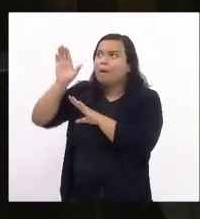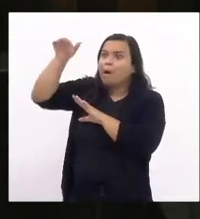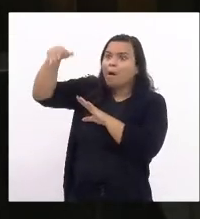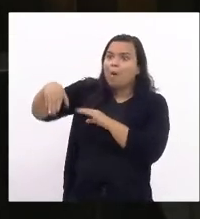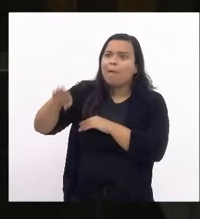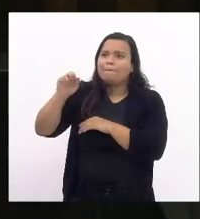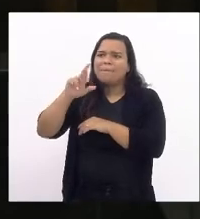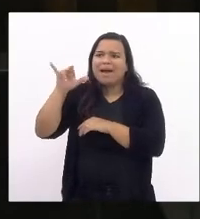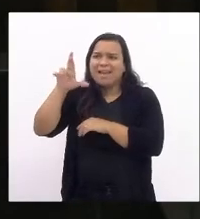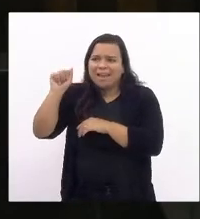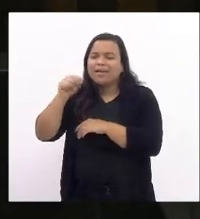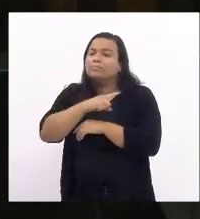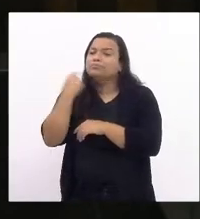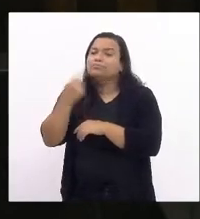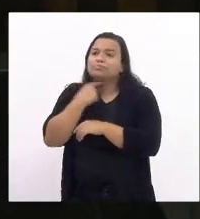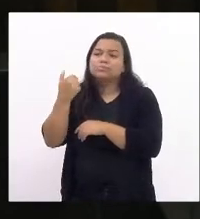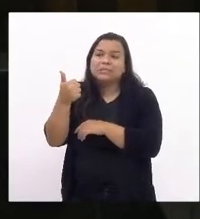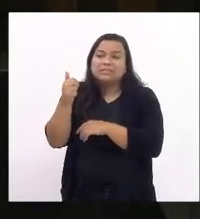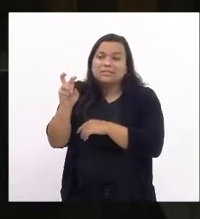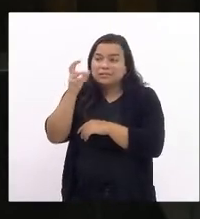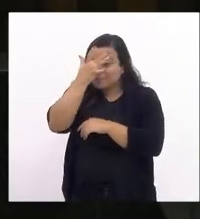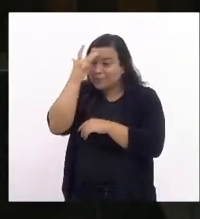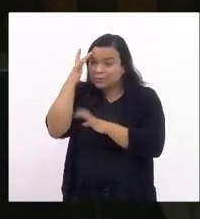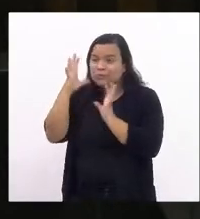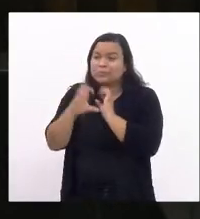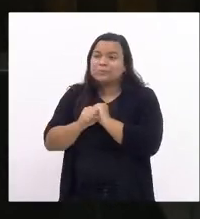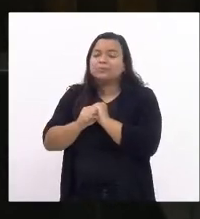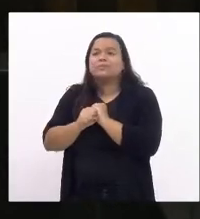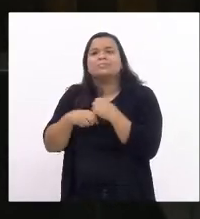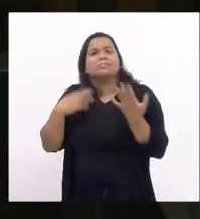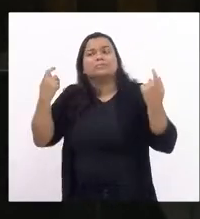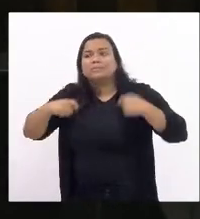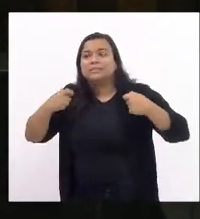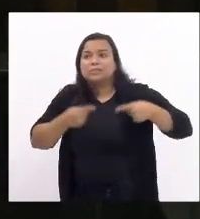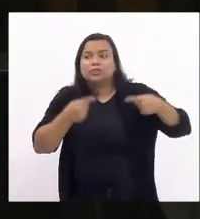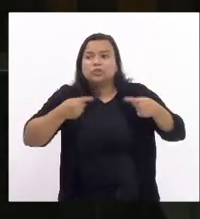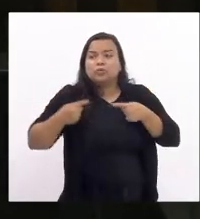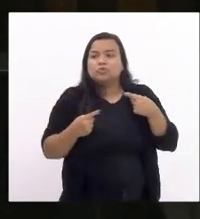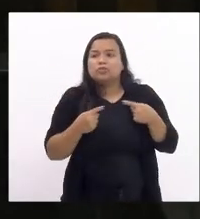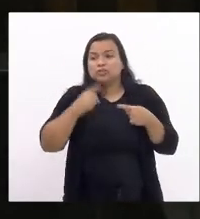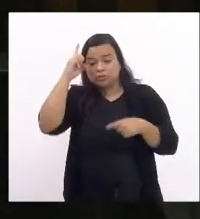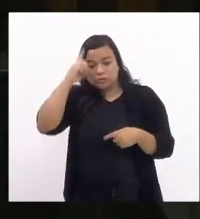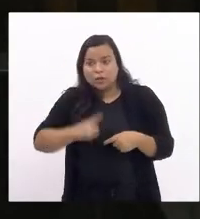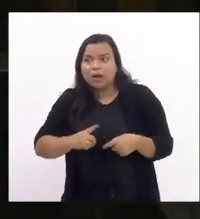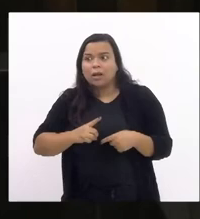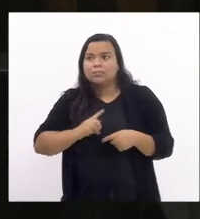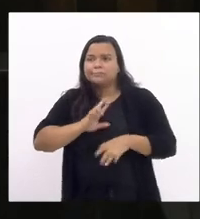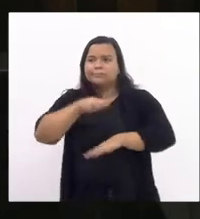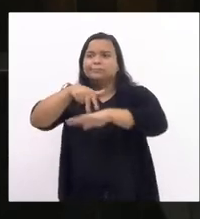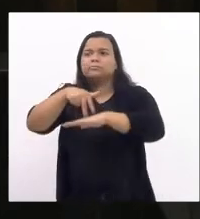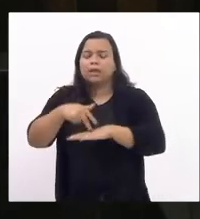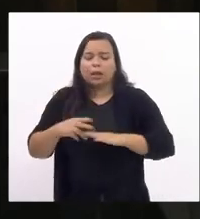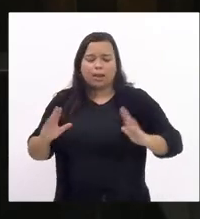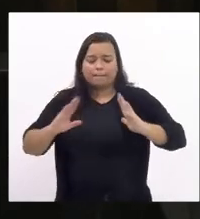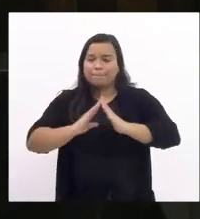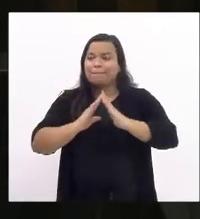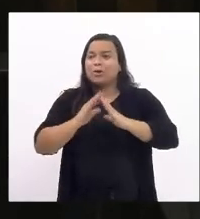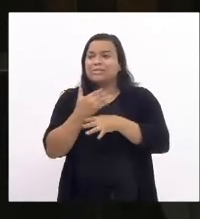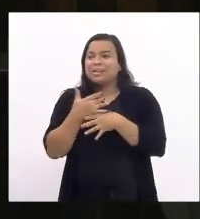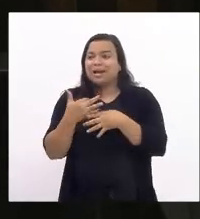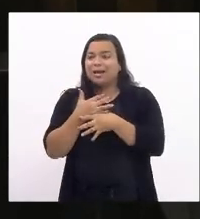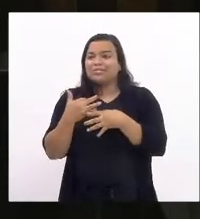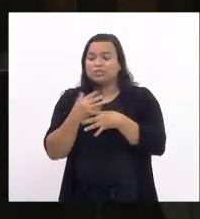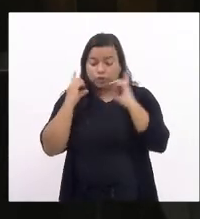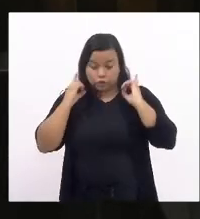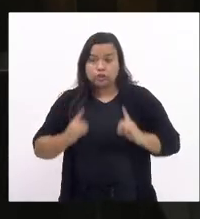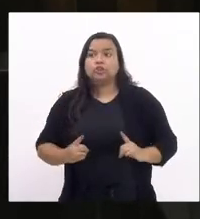morreram 15 pessoas, a gente precisa discutir o direito à cidade, o direito à moradia digna.